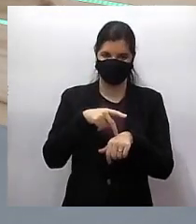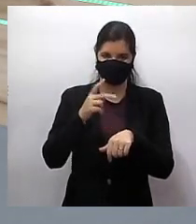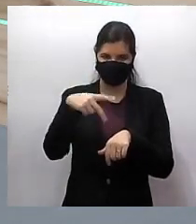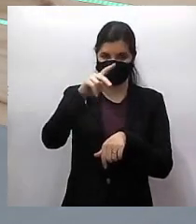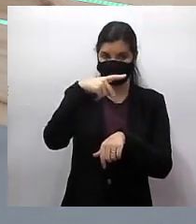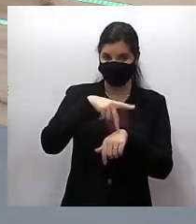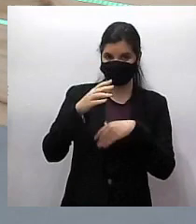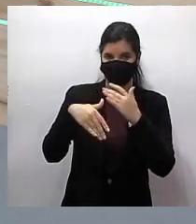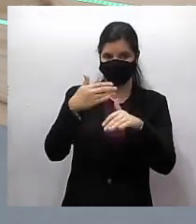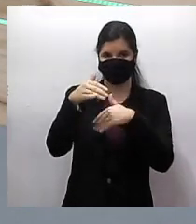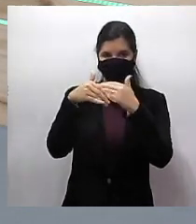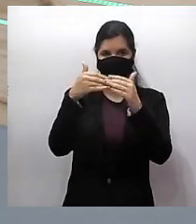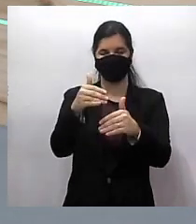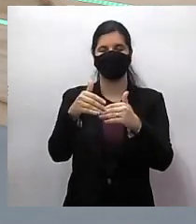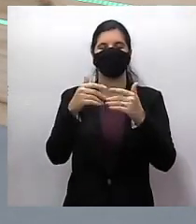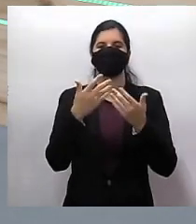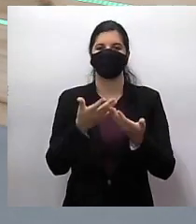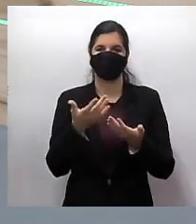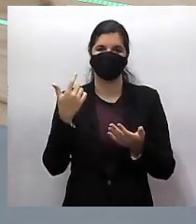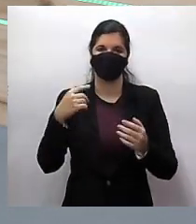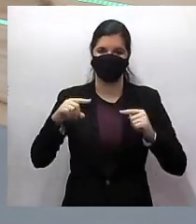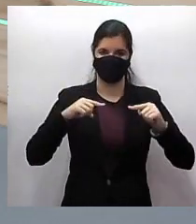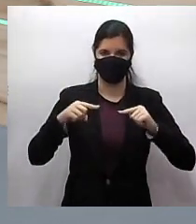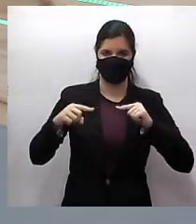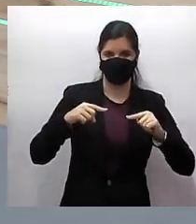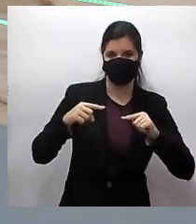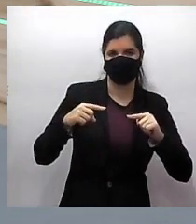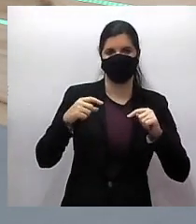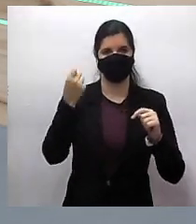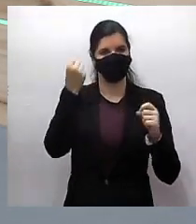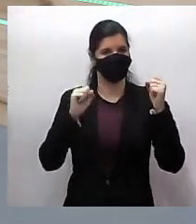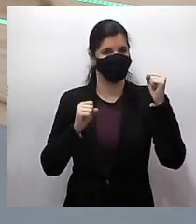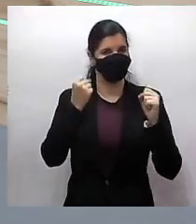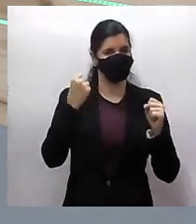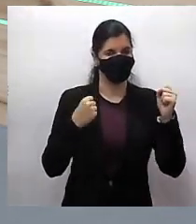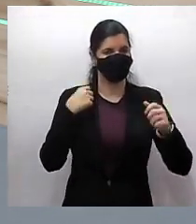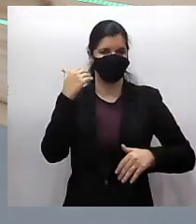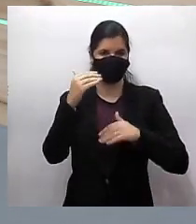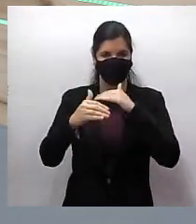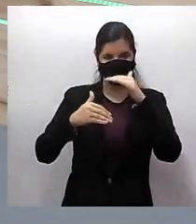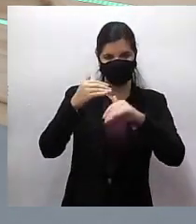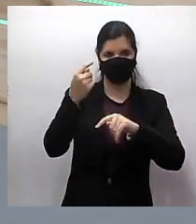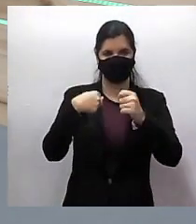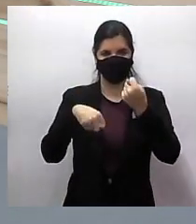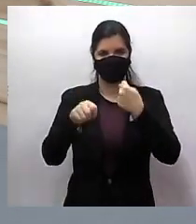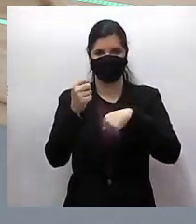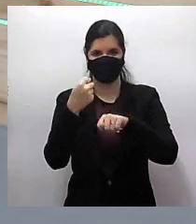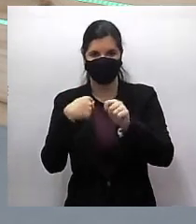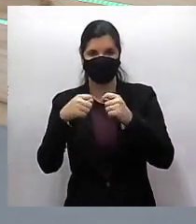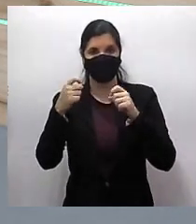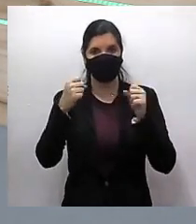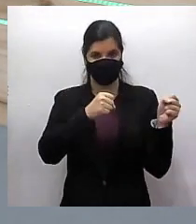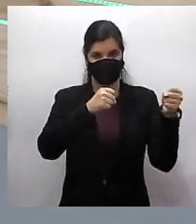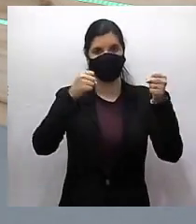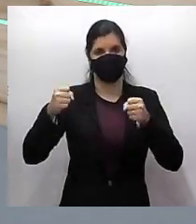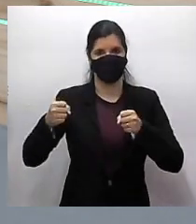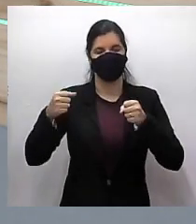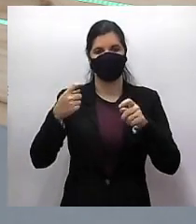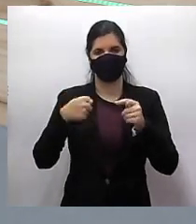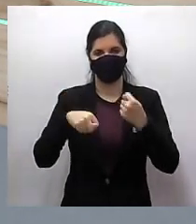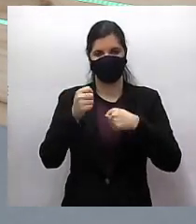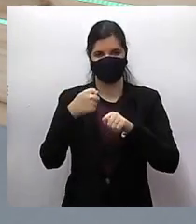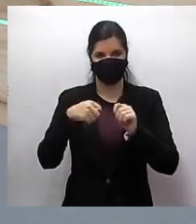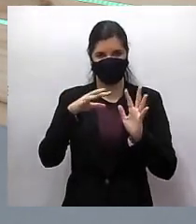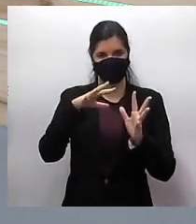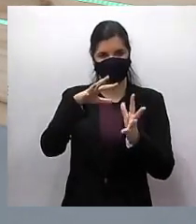países desenvolvidos, esses países que dominam do ponto de vista industrializados, econômicos, que são potências econômicas que